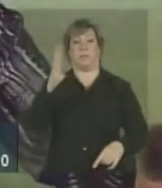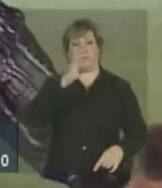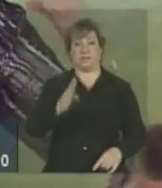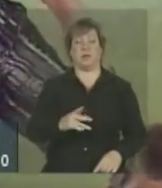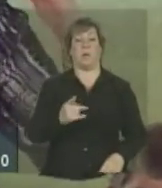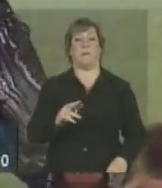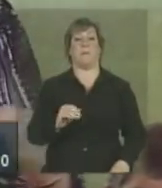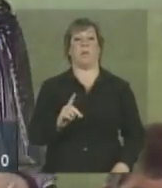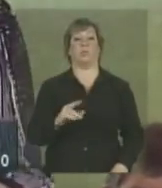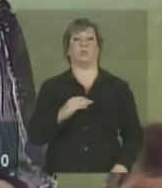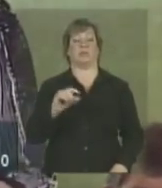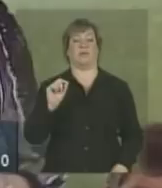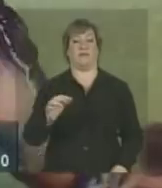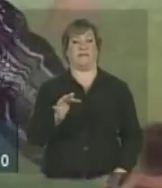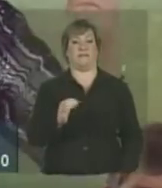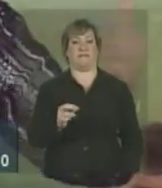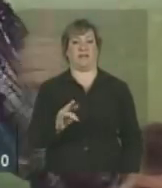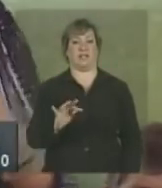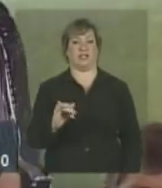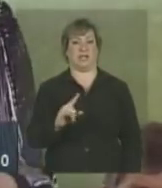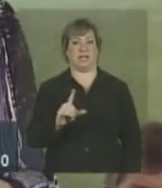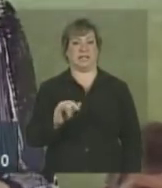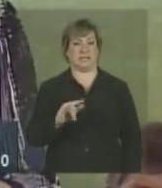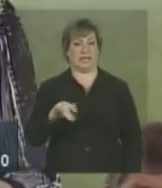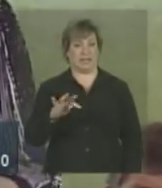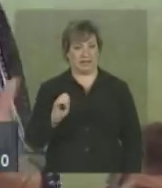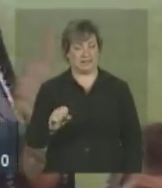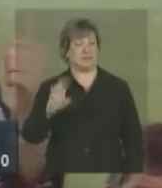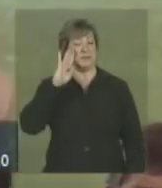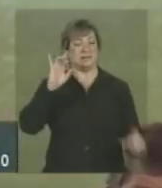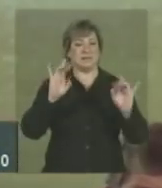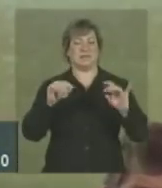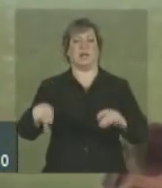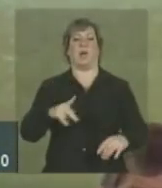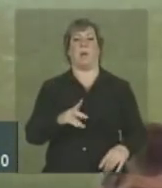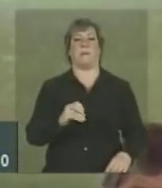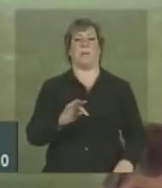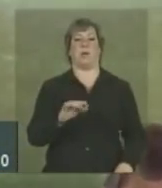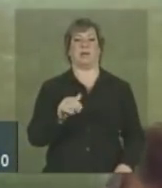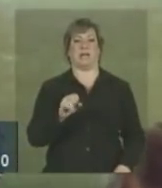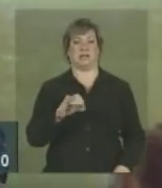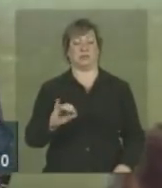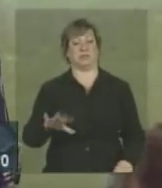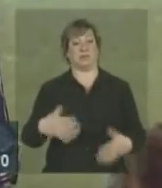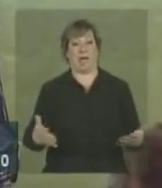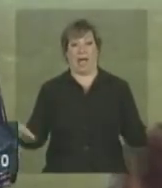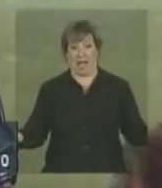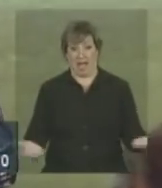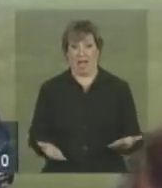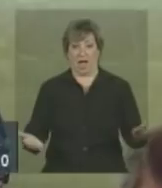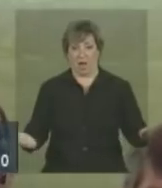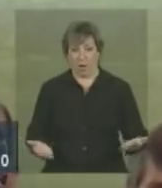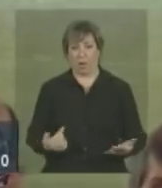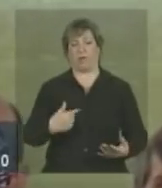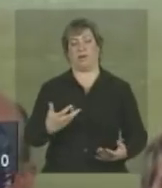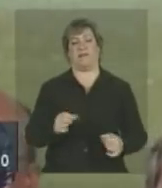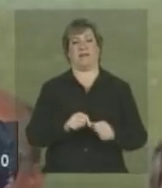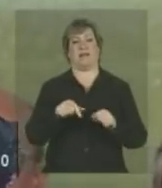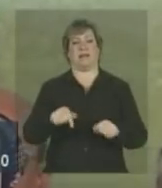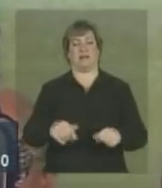a produção de fertilizantes, em especial o potássio. E agora, eu queria fazer aqui um reconhecimento.